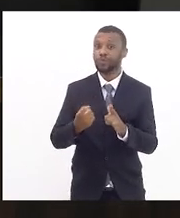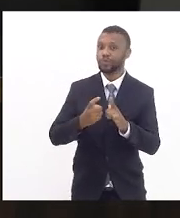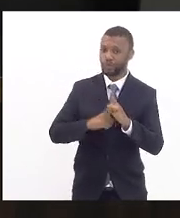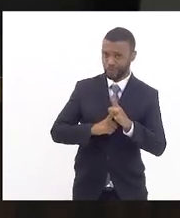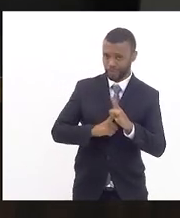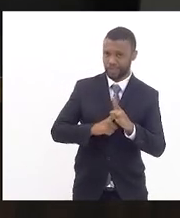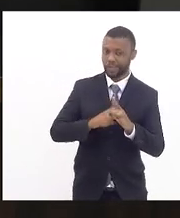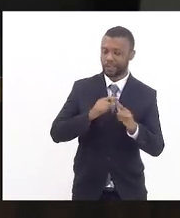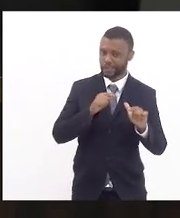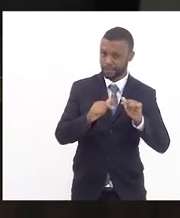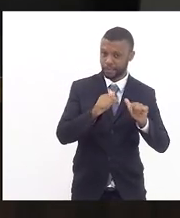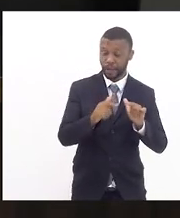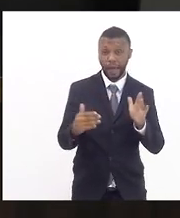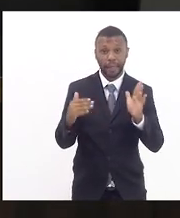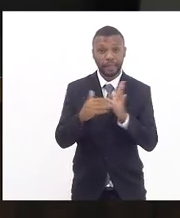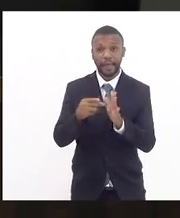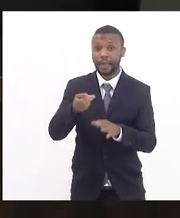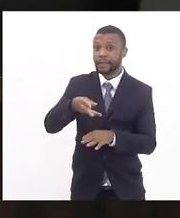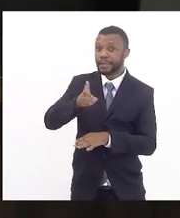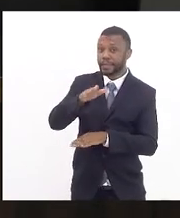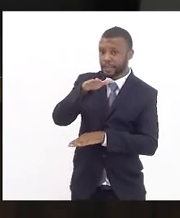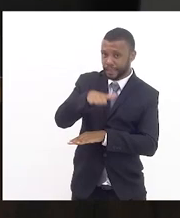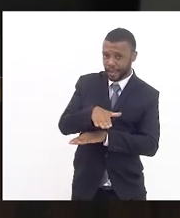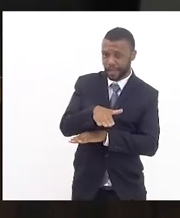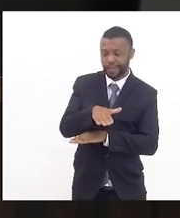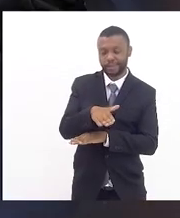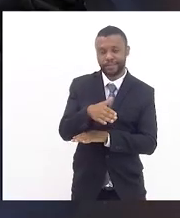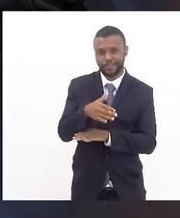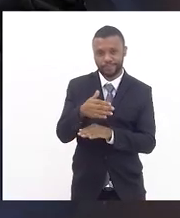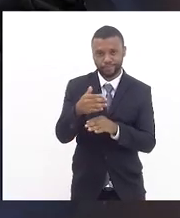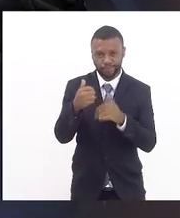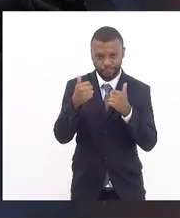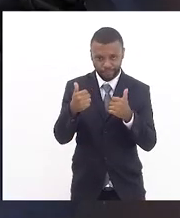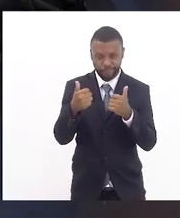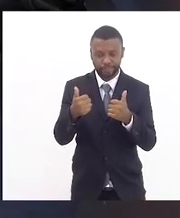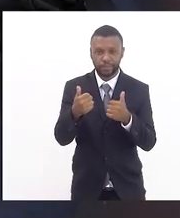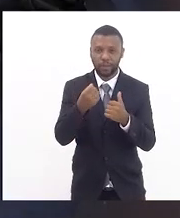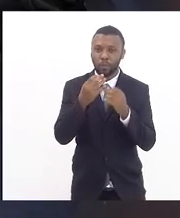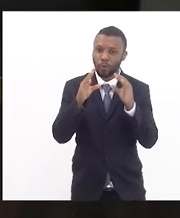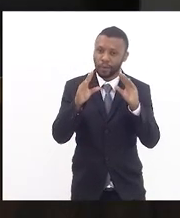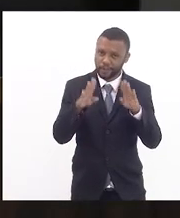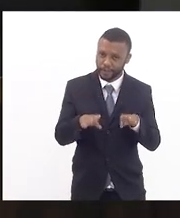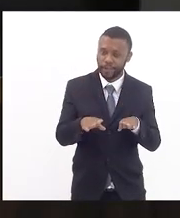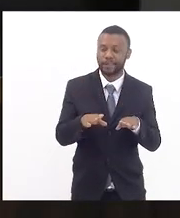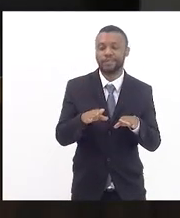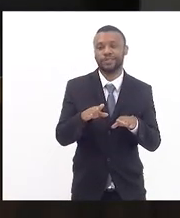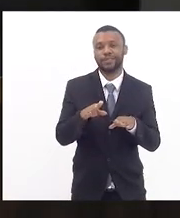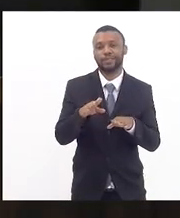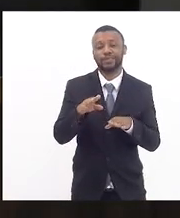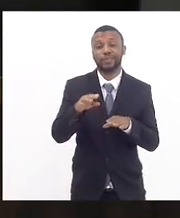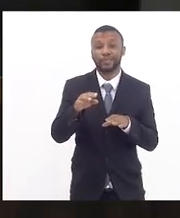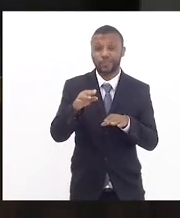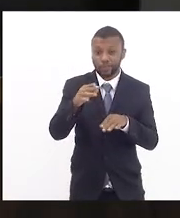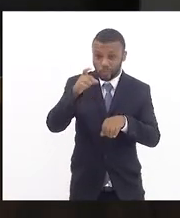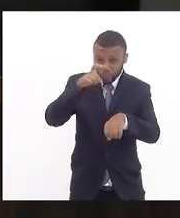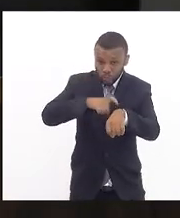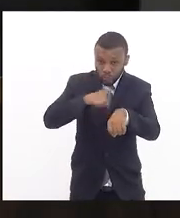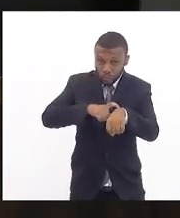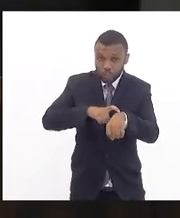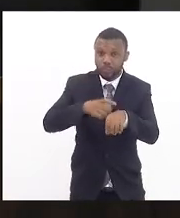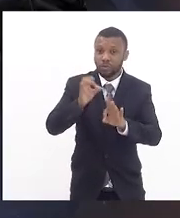até às 15 horas. Uma boa tarde a todos. Quando então retornaremos com a ordem do dia.